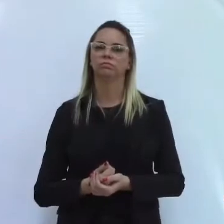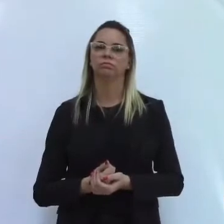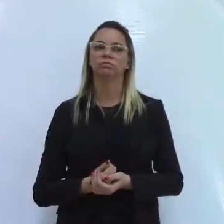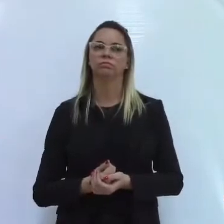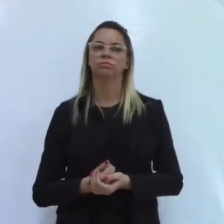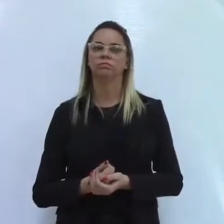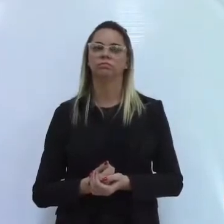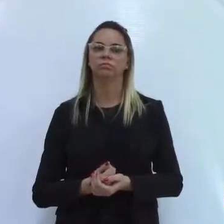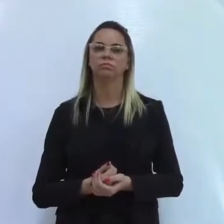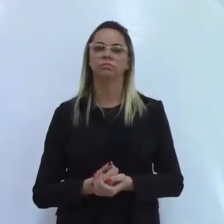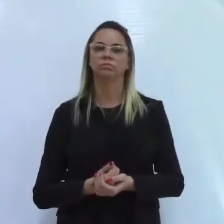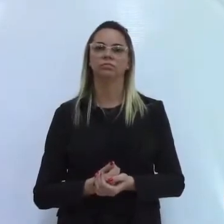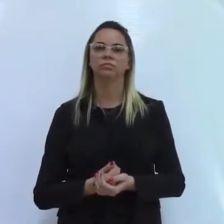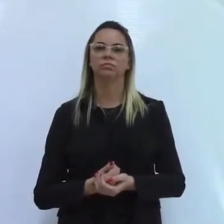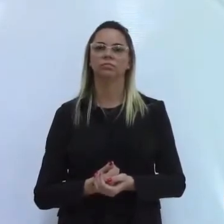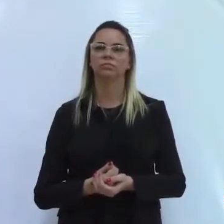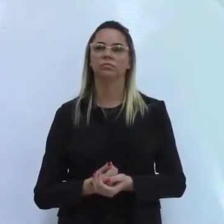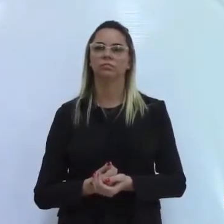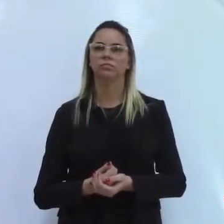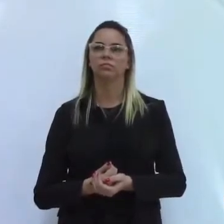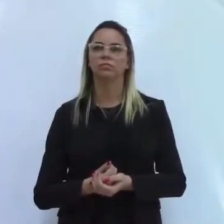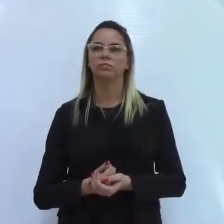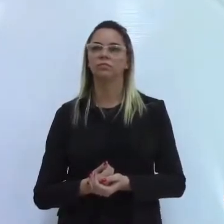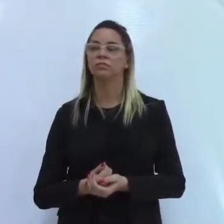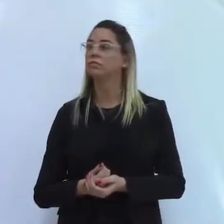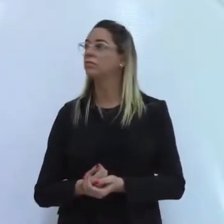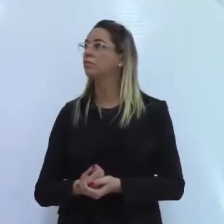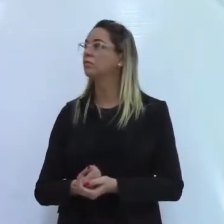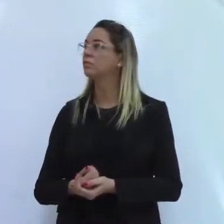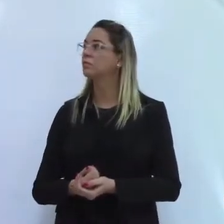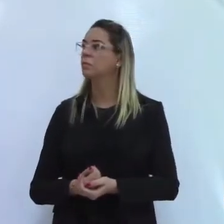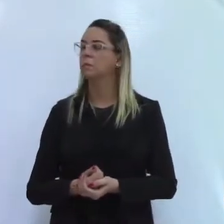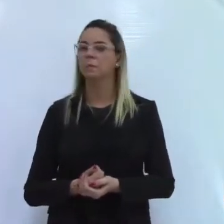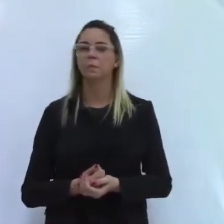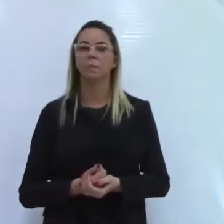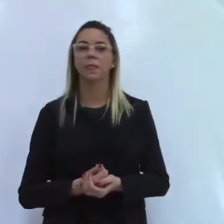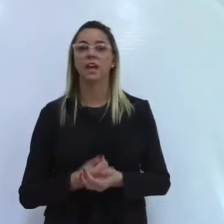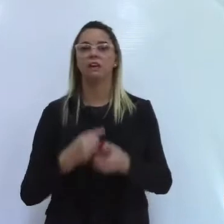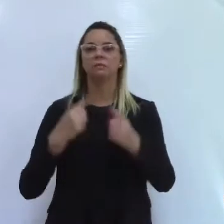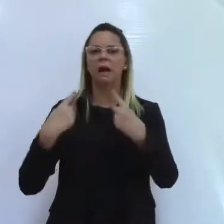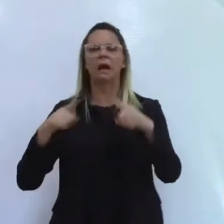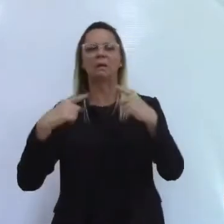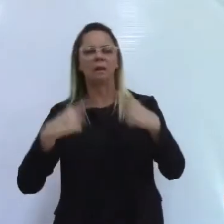fizeram aí um áudio esculhambando, maltratando a nossa ex-prefeita.